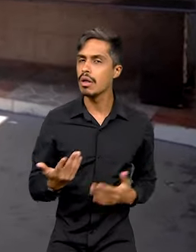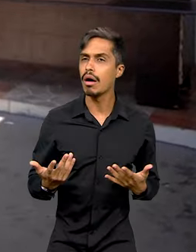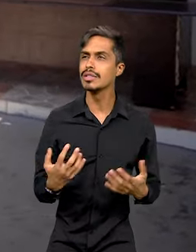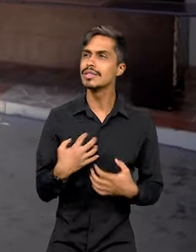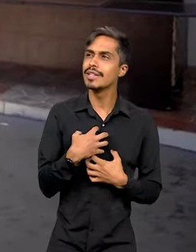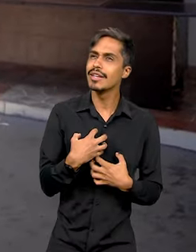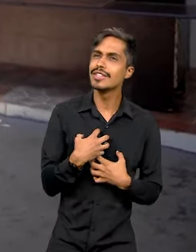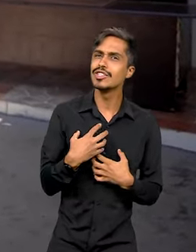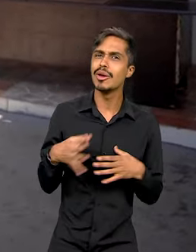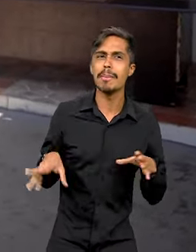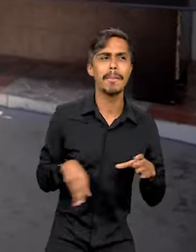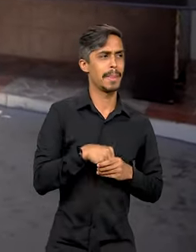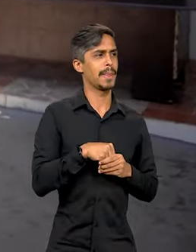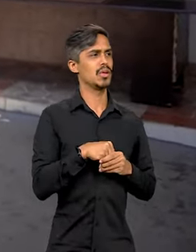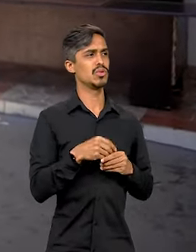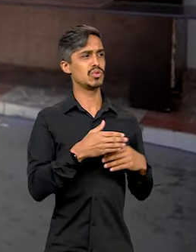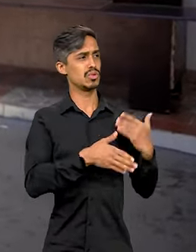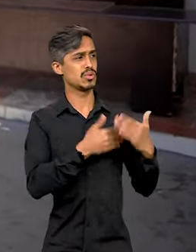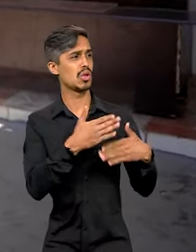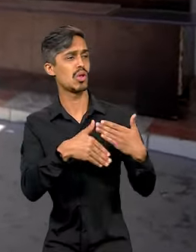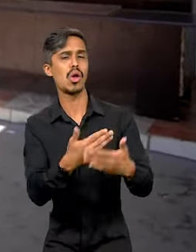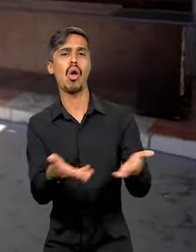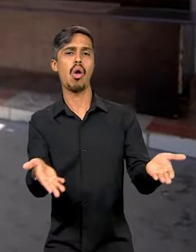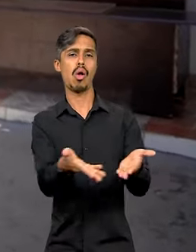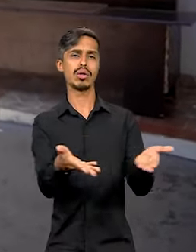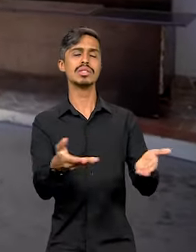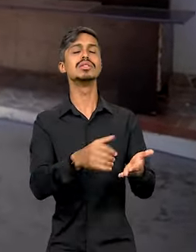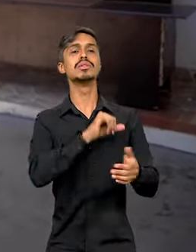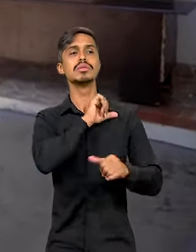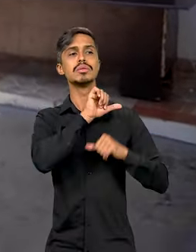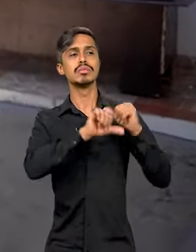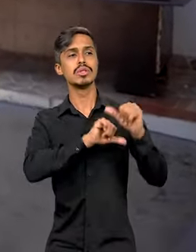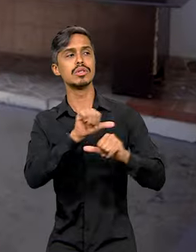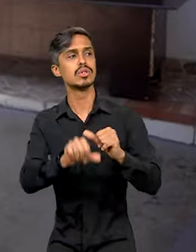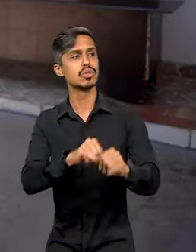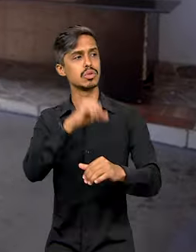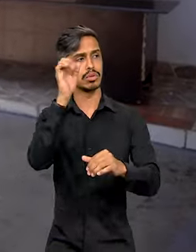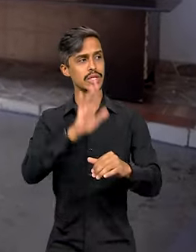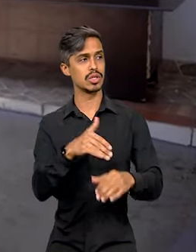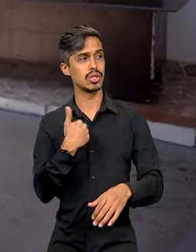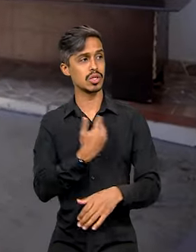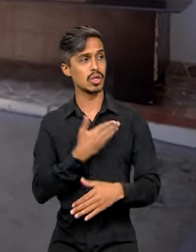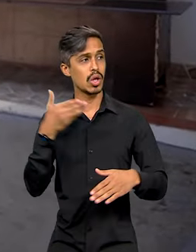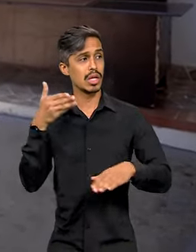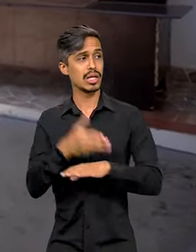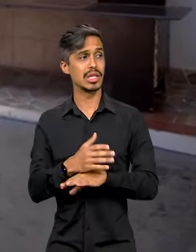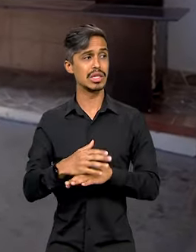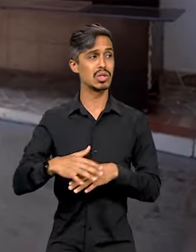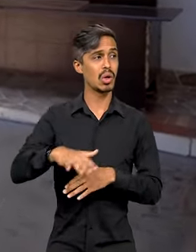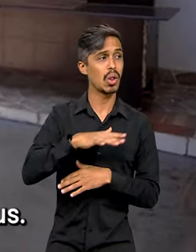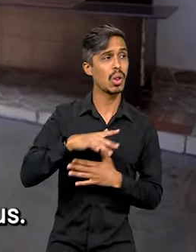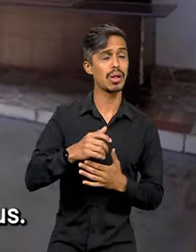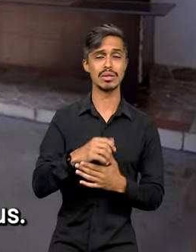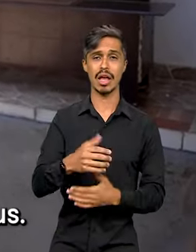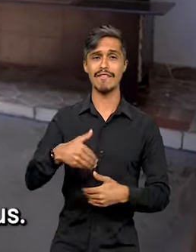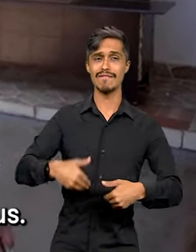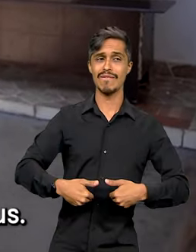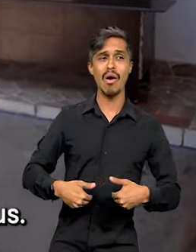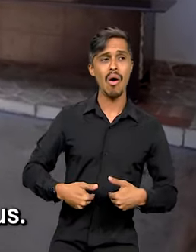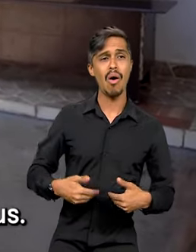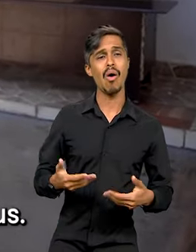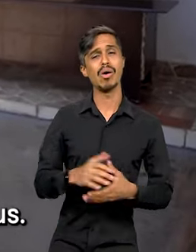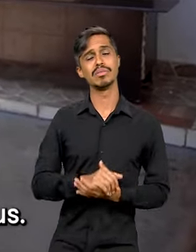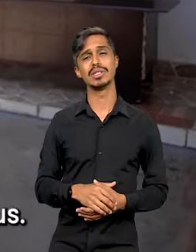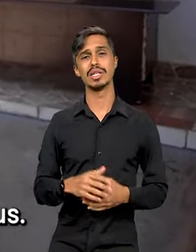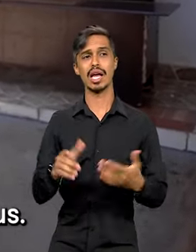e a gente se sente parte de um processo que hoje tá mudando o Brasil a gente entrou no mapa da fome a gente agora tá